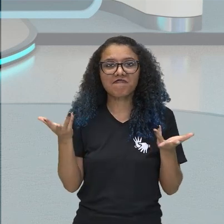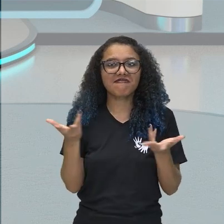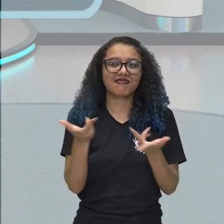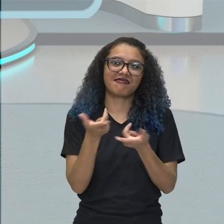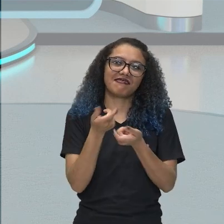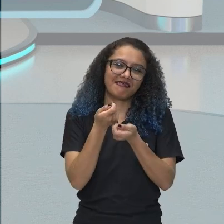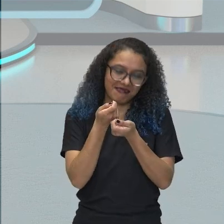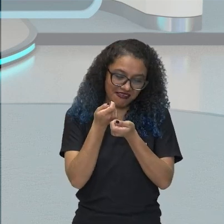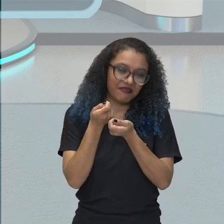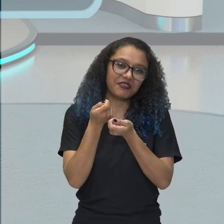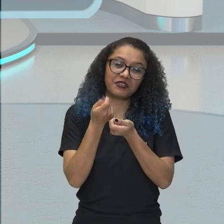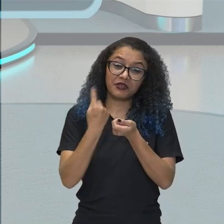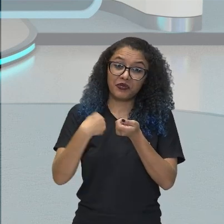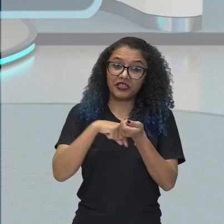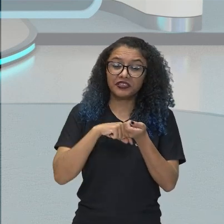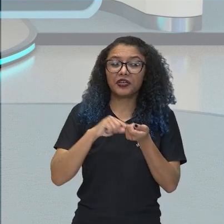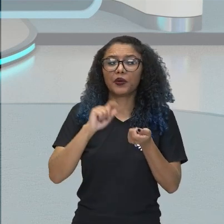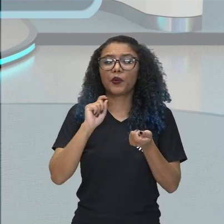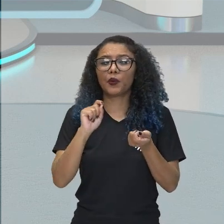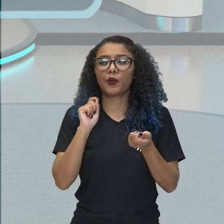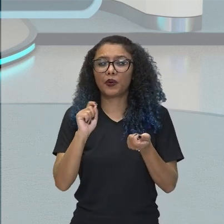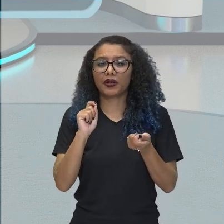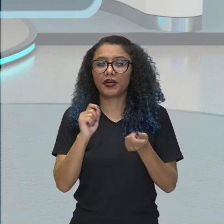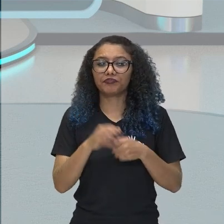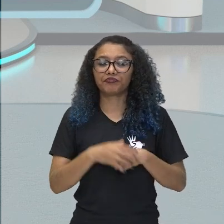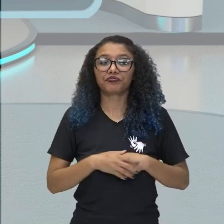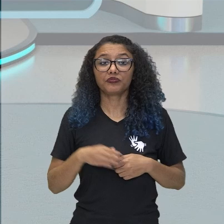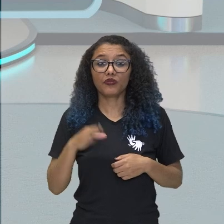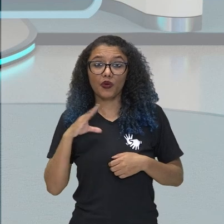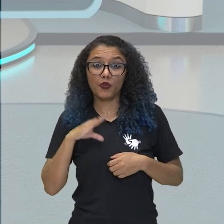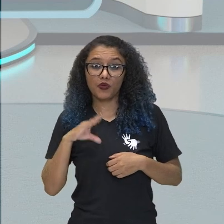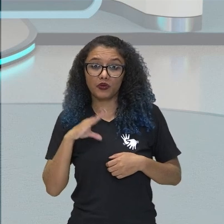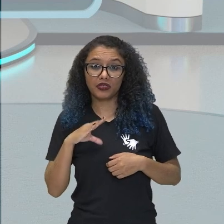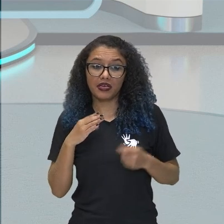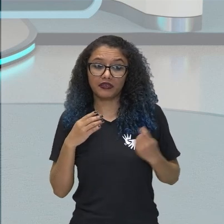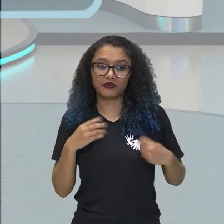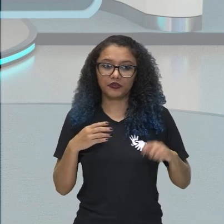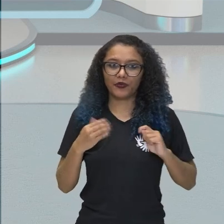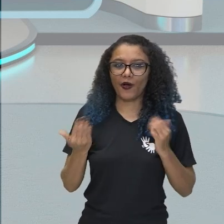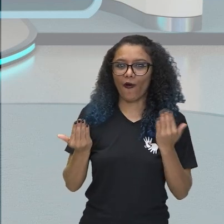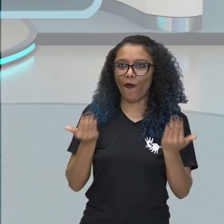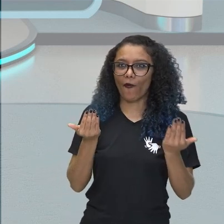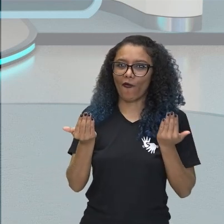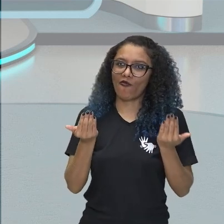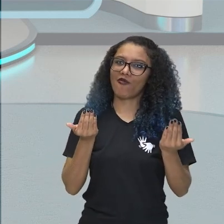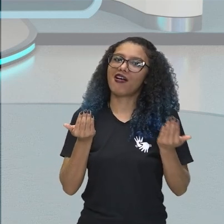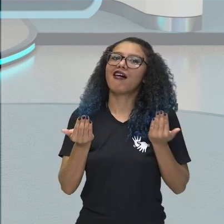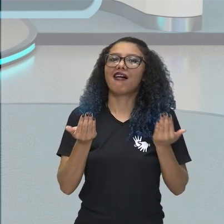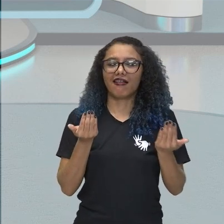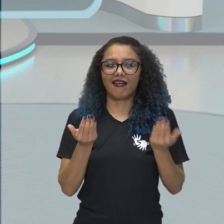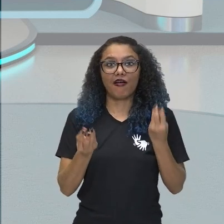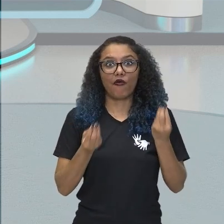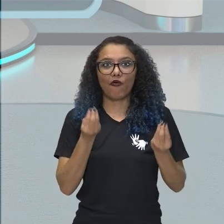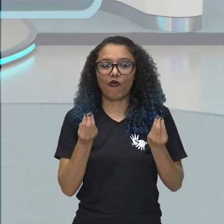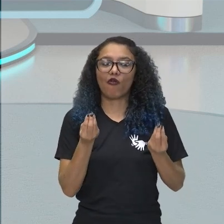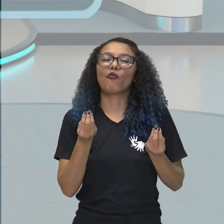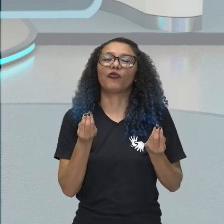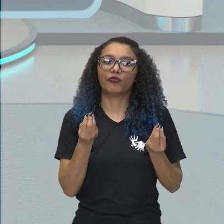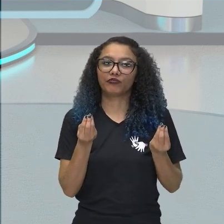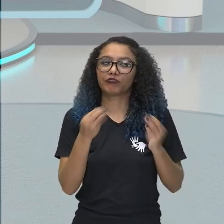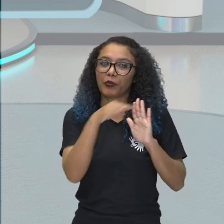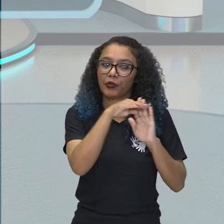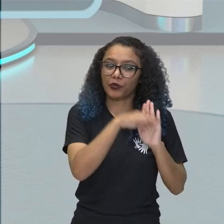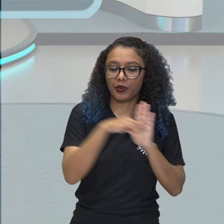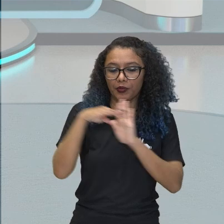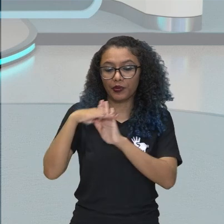gente conseguir comparar aí com a língua portuguesa. Lembrando que a língua espanhola e a